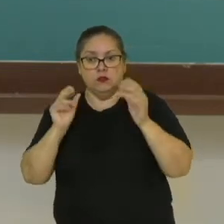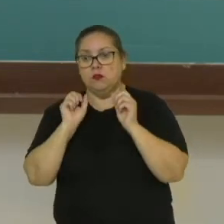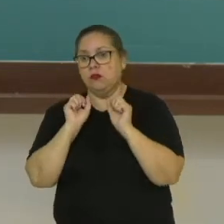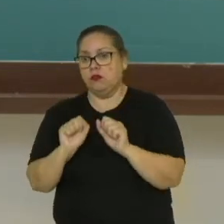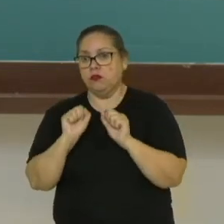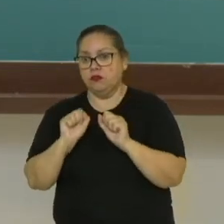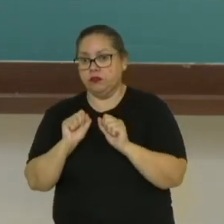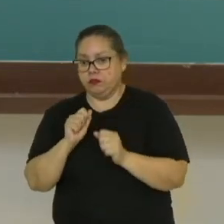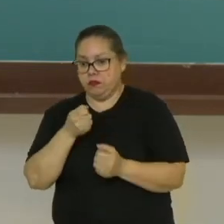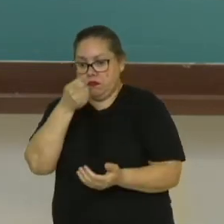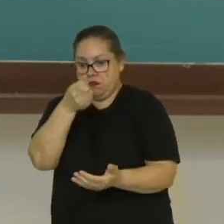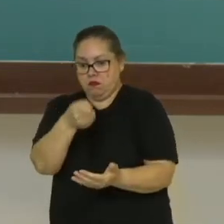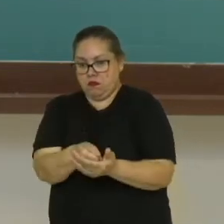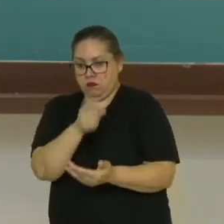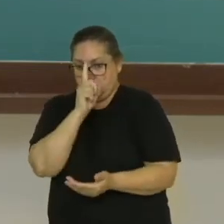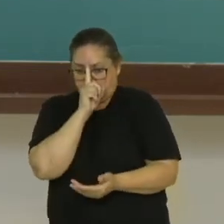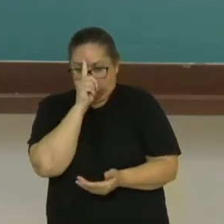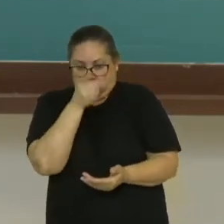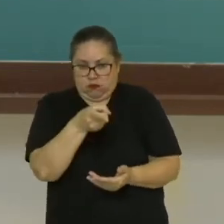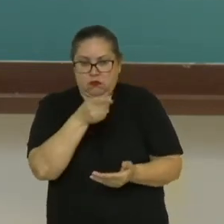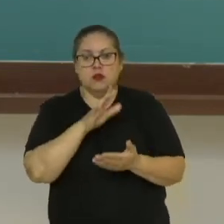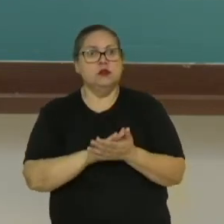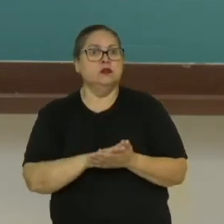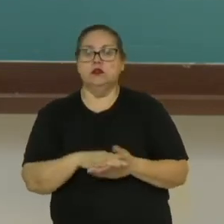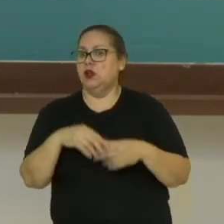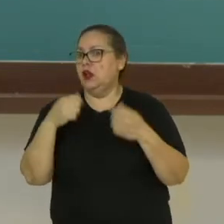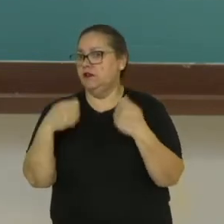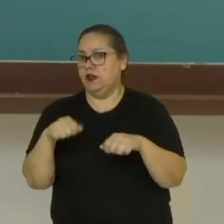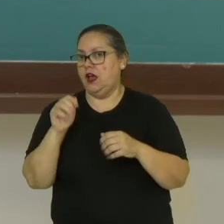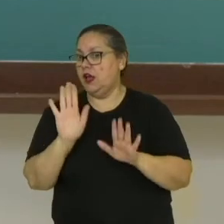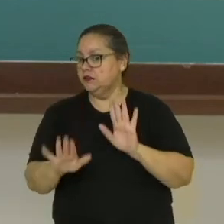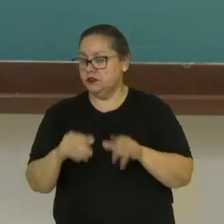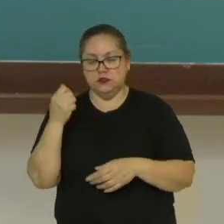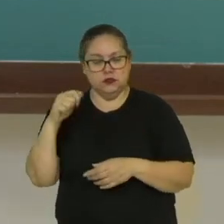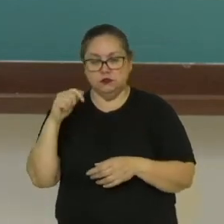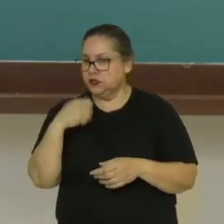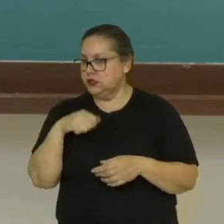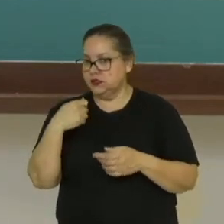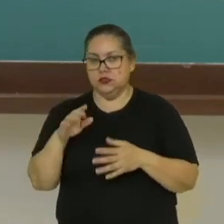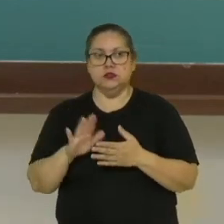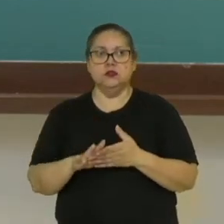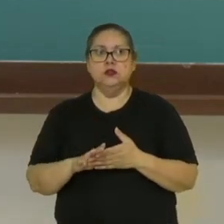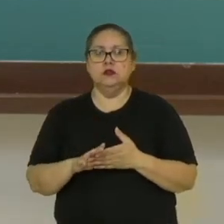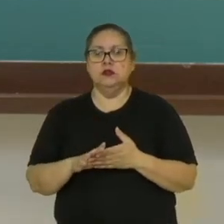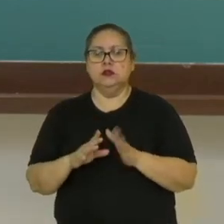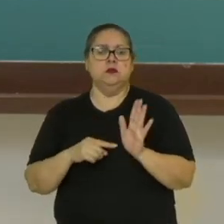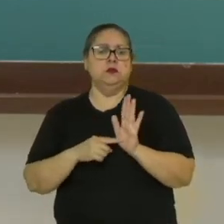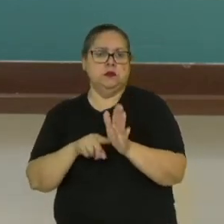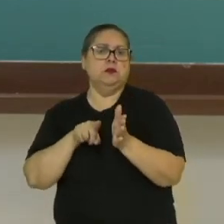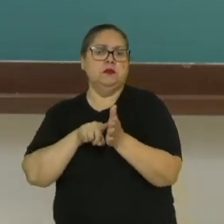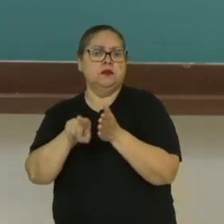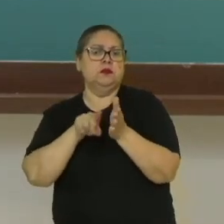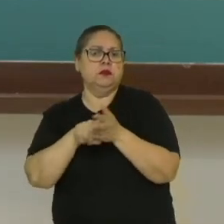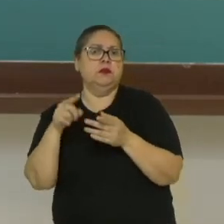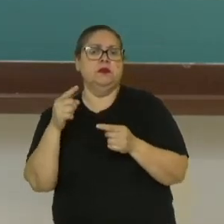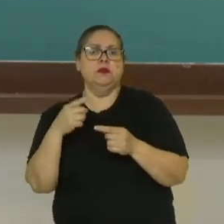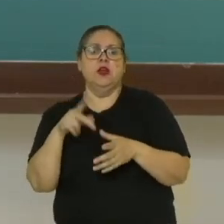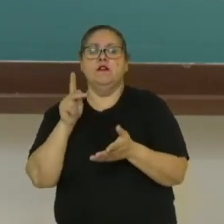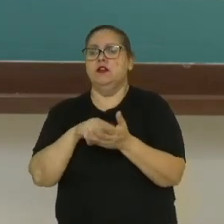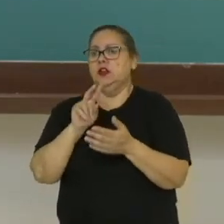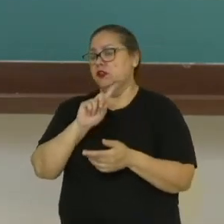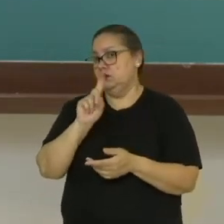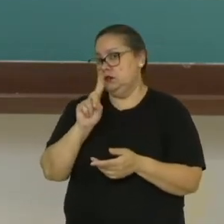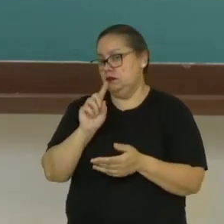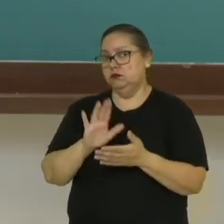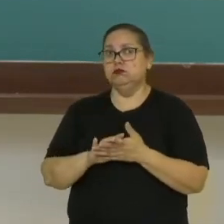pouco autoritária. Em alguns casos, ela não é necessária. Né? Mas essas são sempre contestações, verdades ou